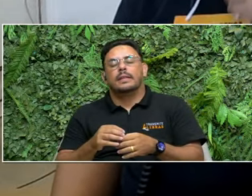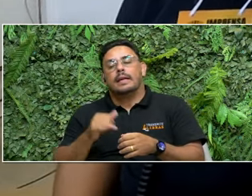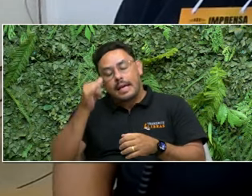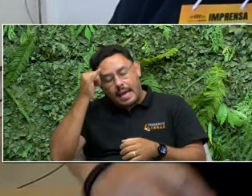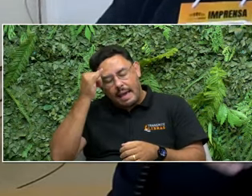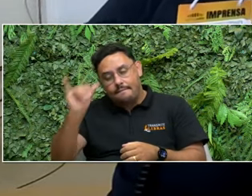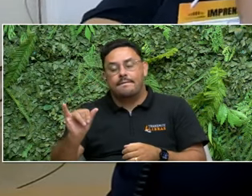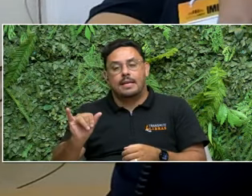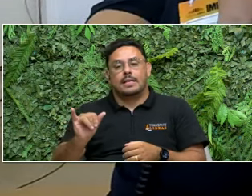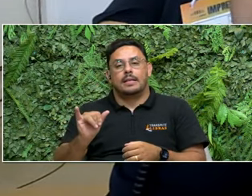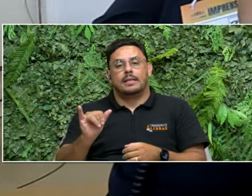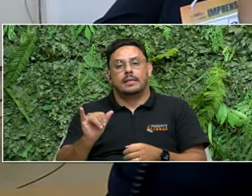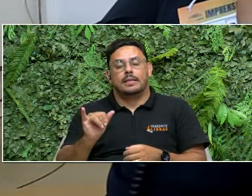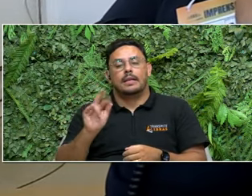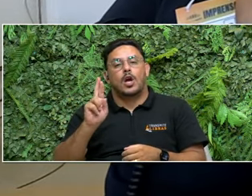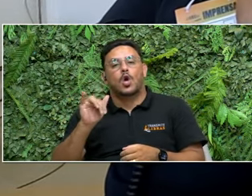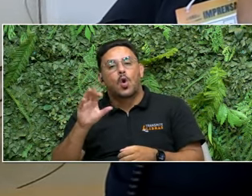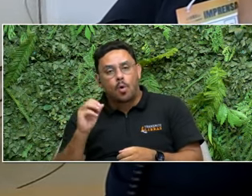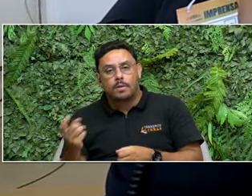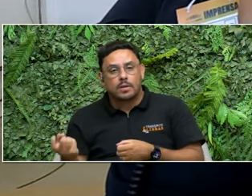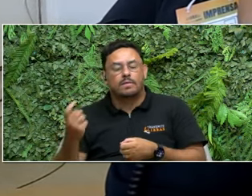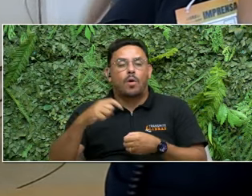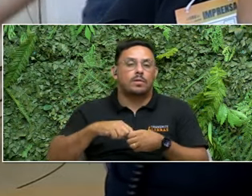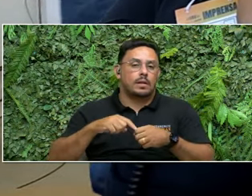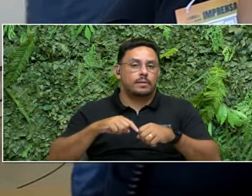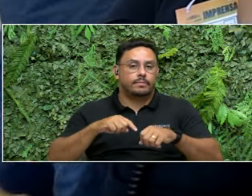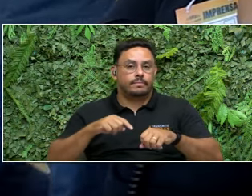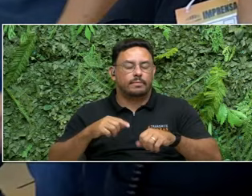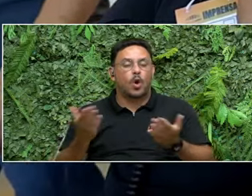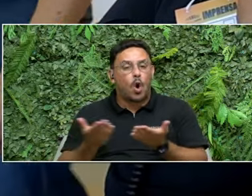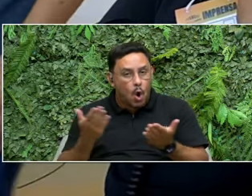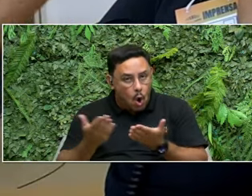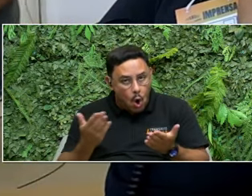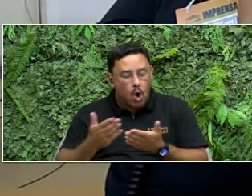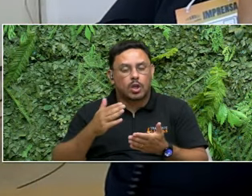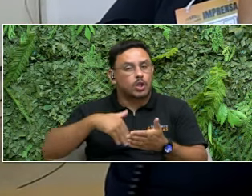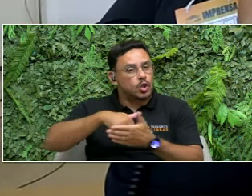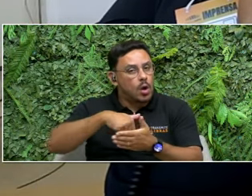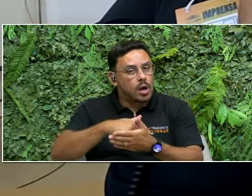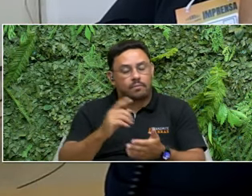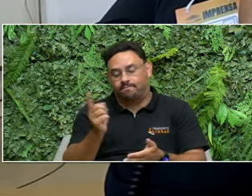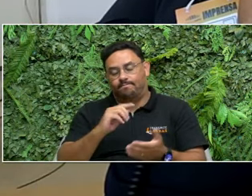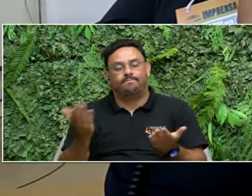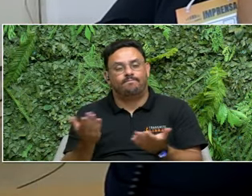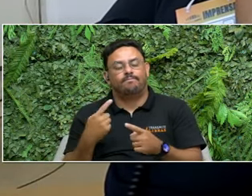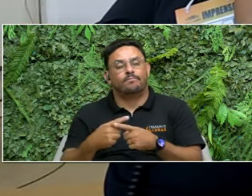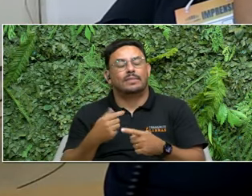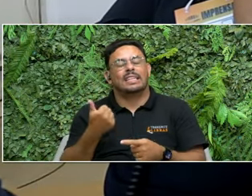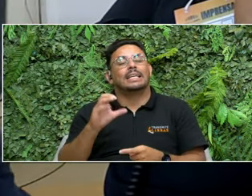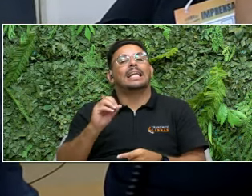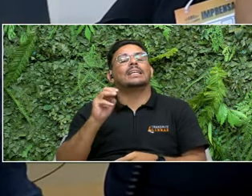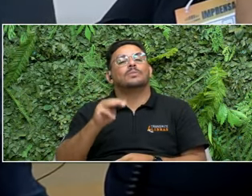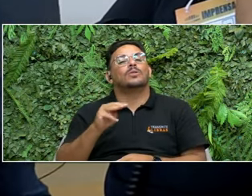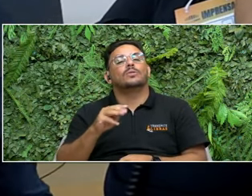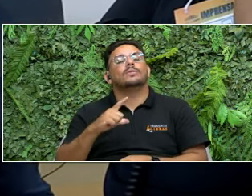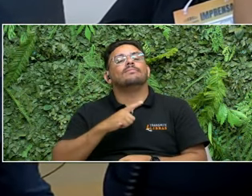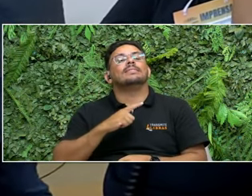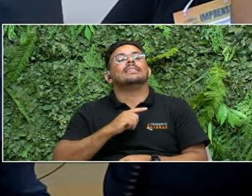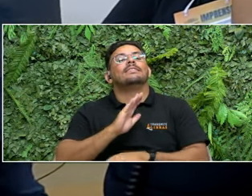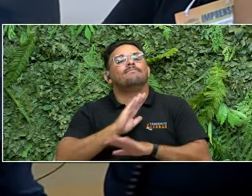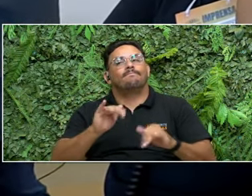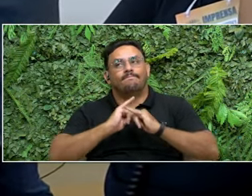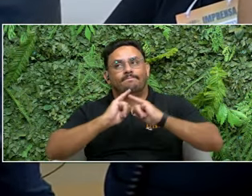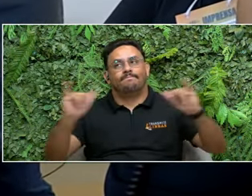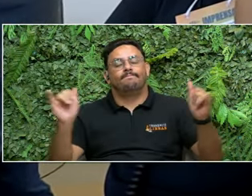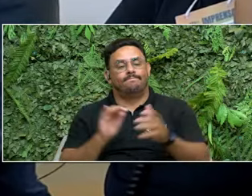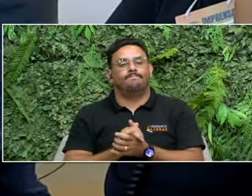Rubens Viesse a Campo mas a tendência é de que o Rubens não esteja na lista dos jogadores relacionados que daqui a 10 minutos a gente tem à disposição viu